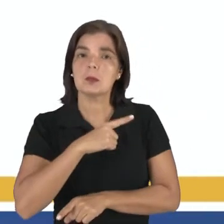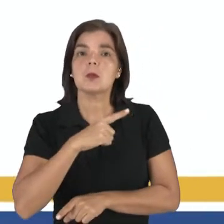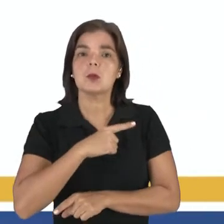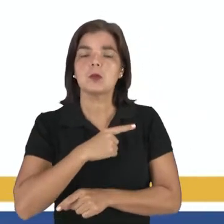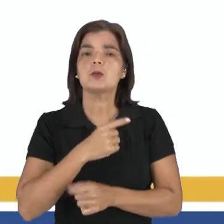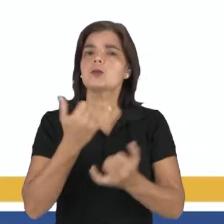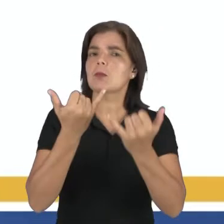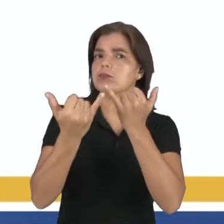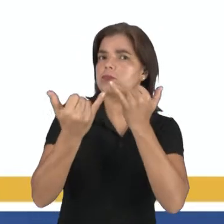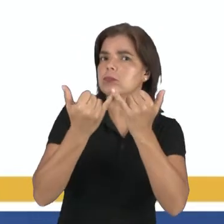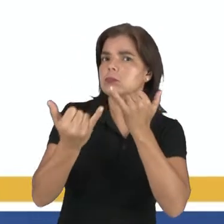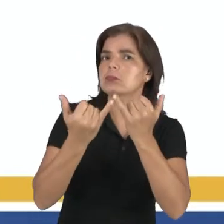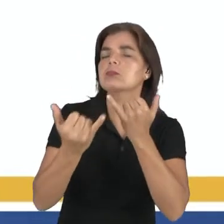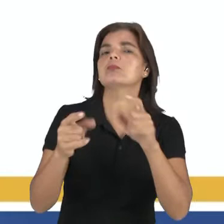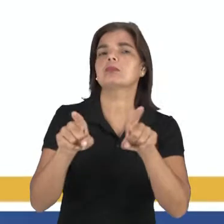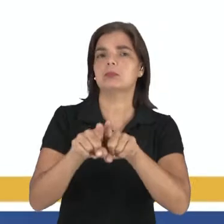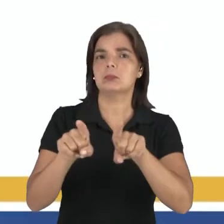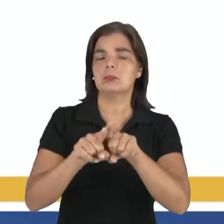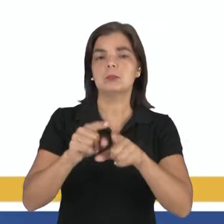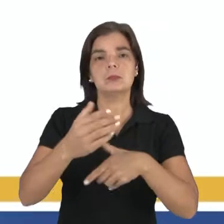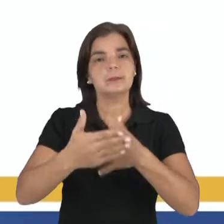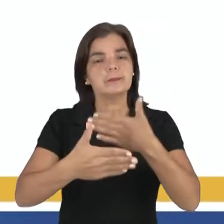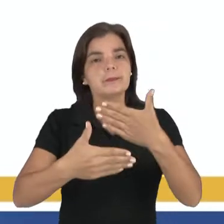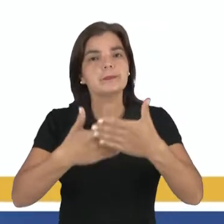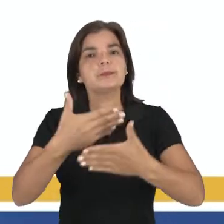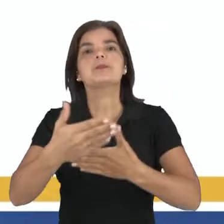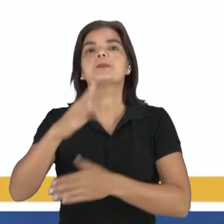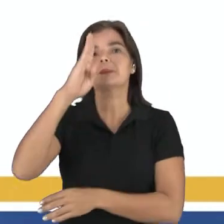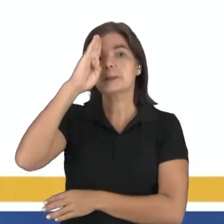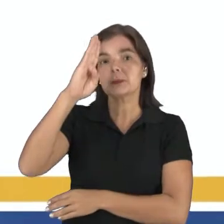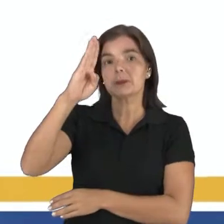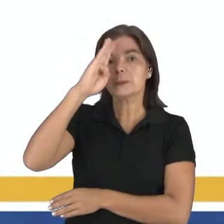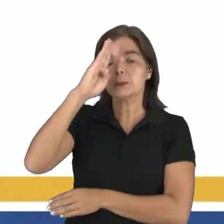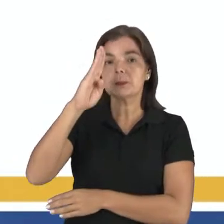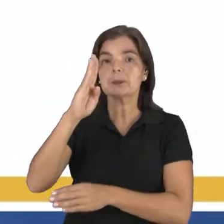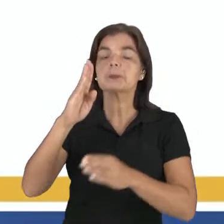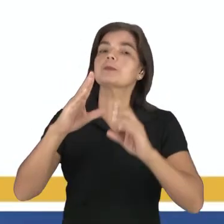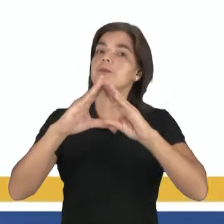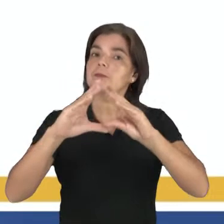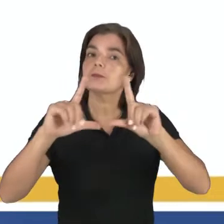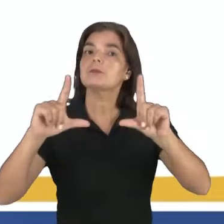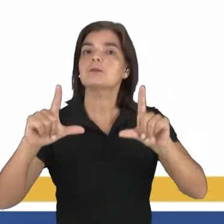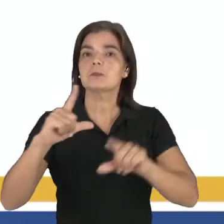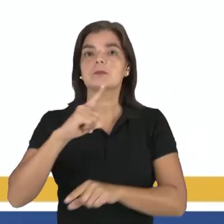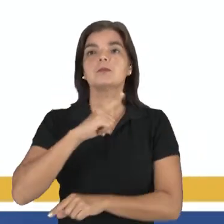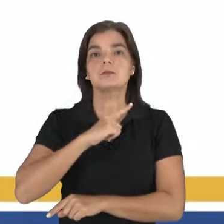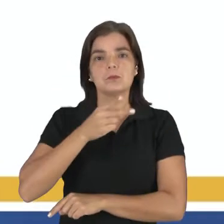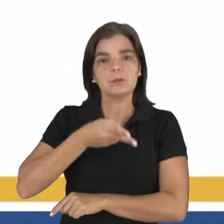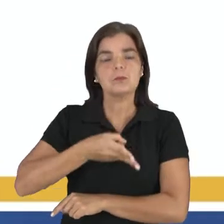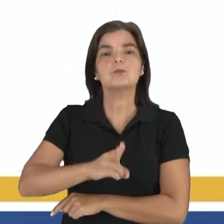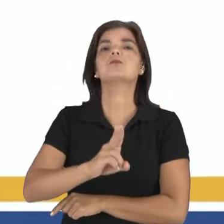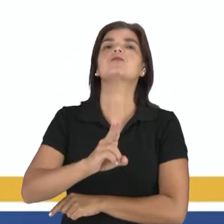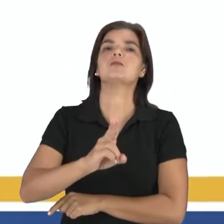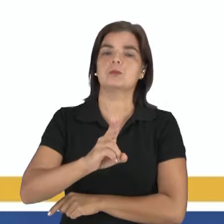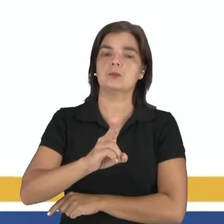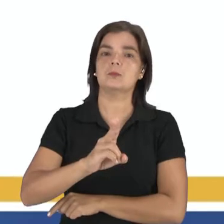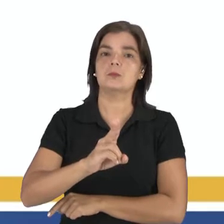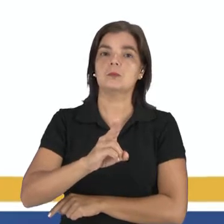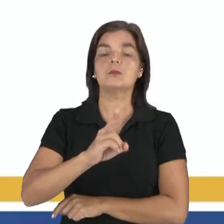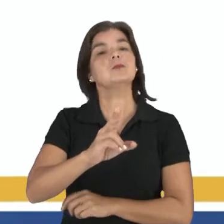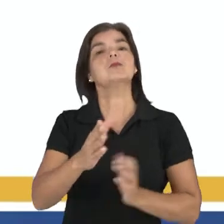órgãos semelhantes. A partir disso, as principais evidências que deram confirmação